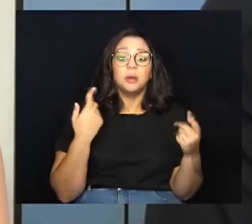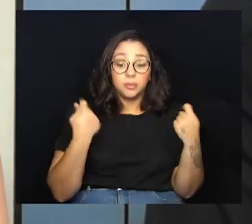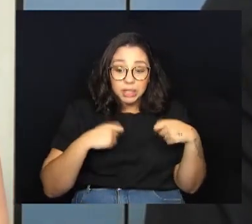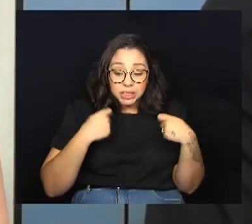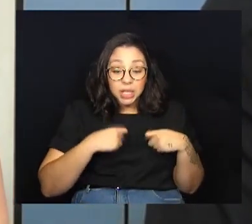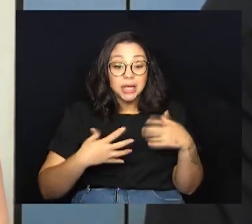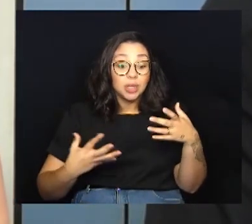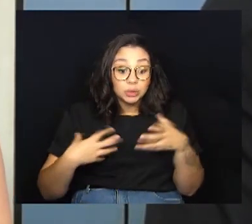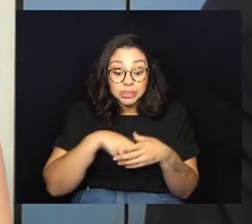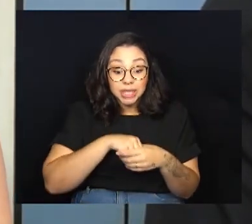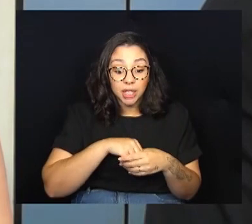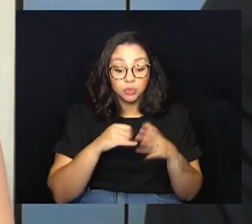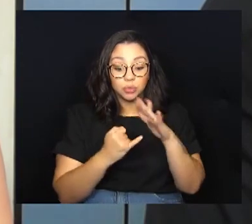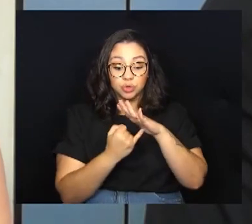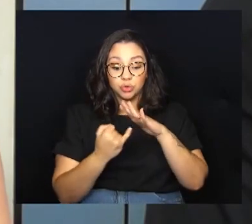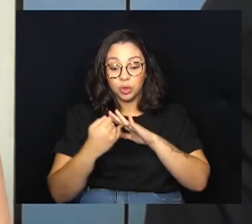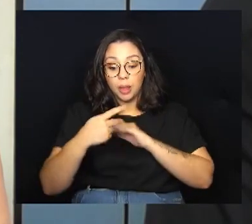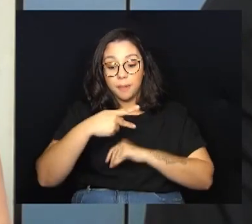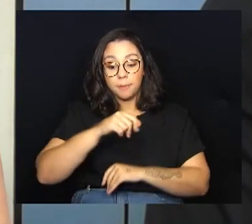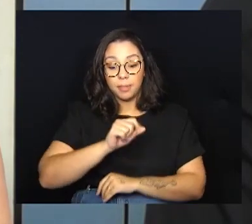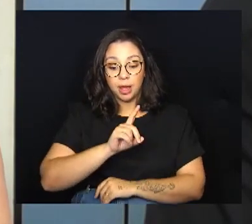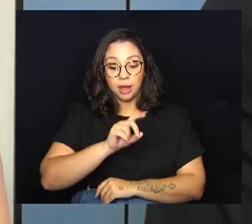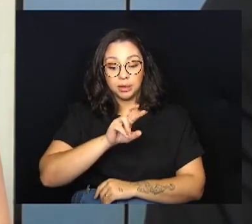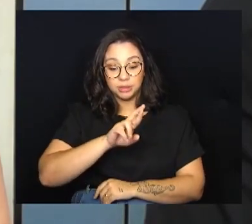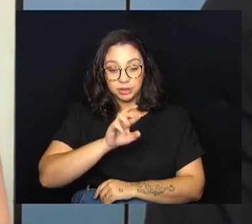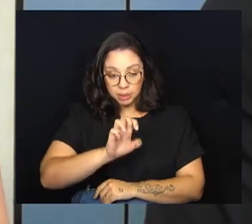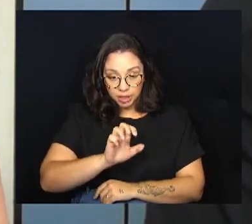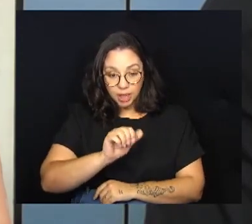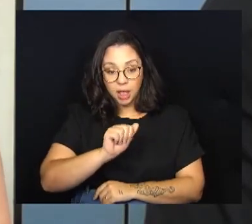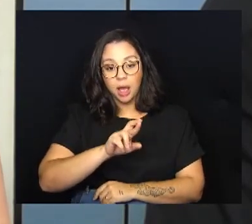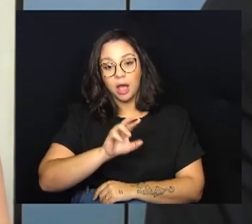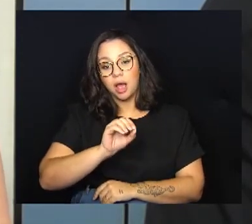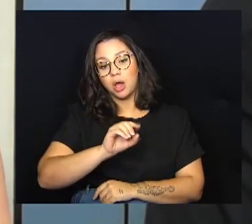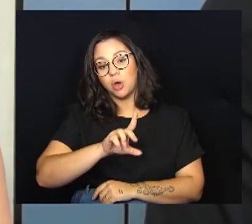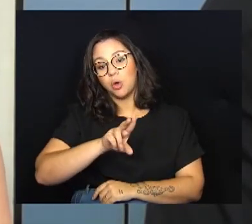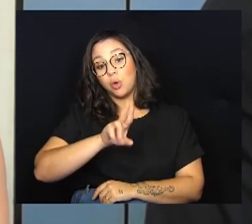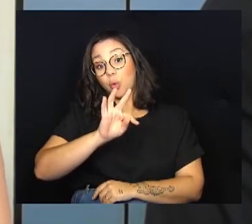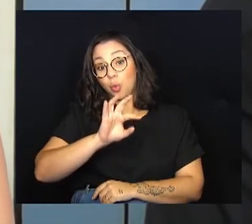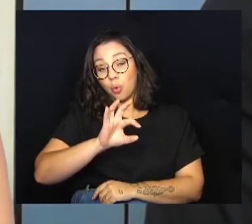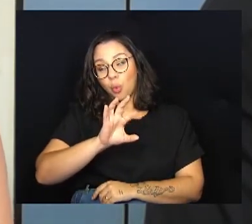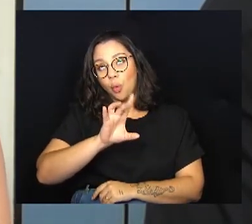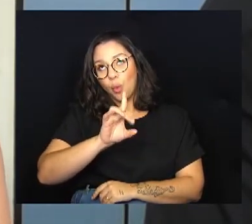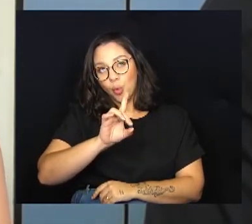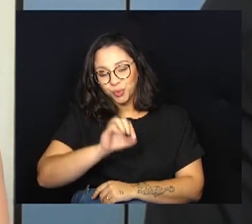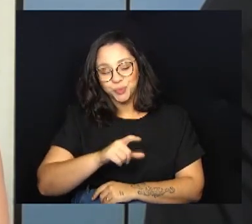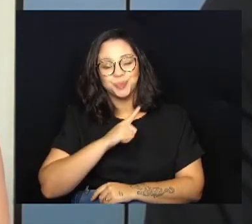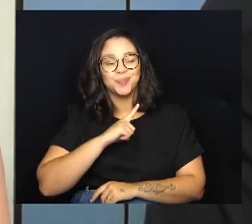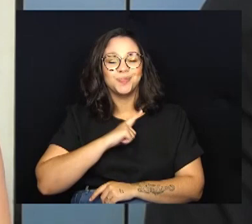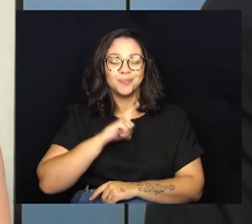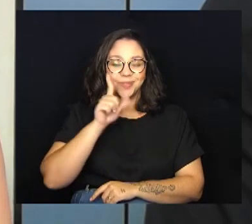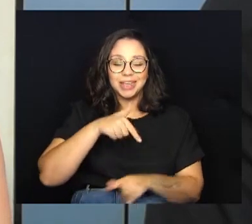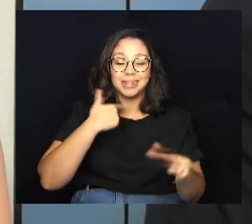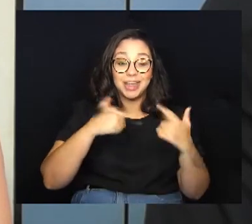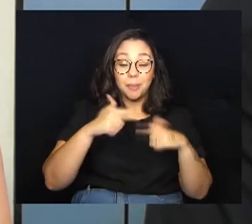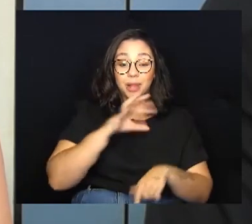o que vem por trás de toda essa questão, você citou, por exemplo, a moradia, né? Então, fala um pouquinho